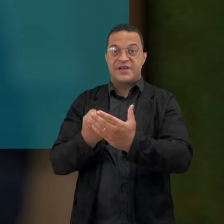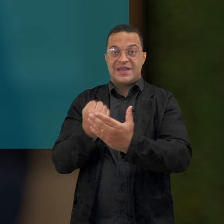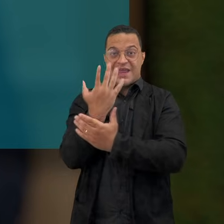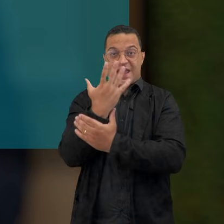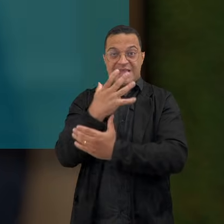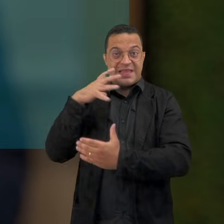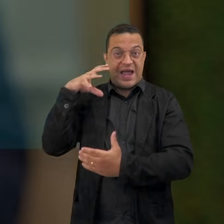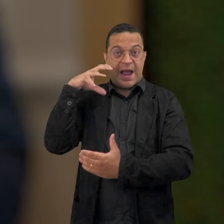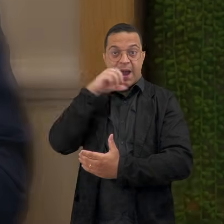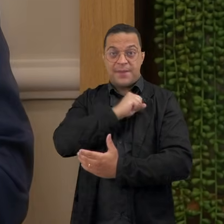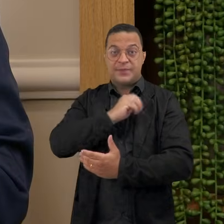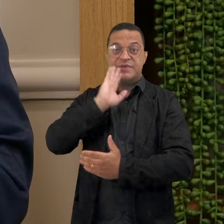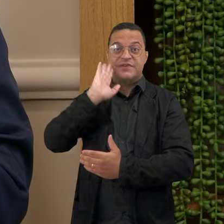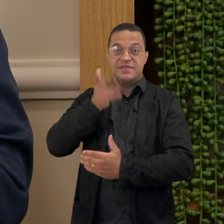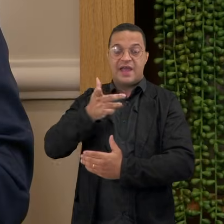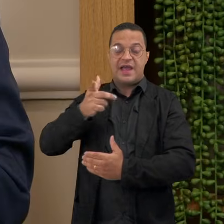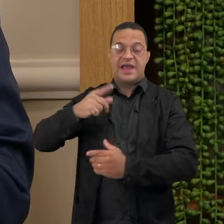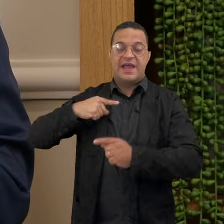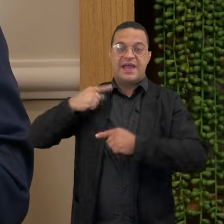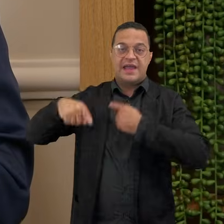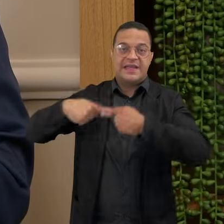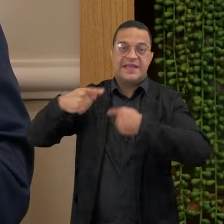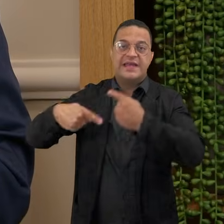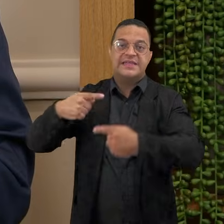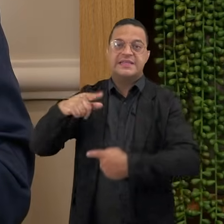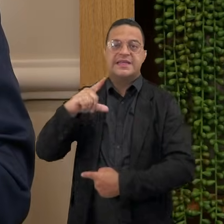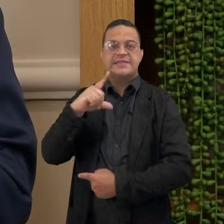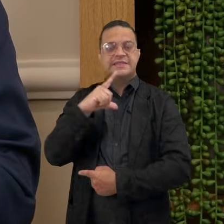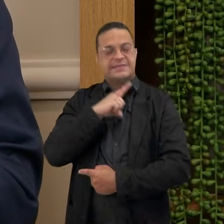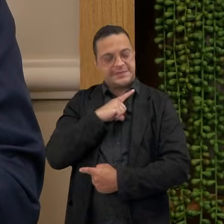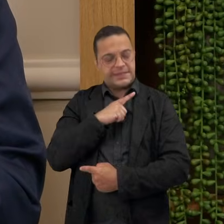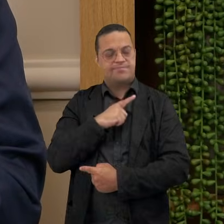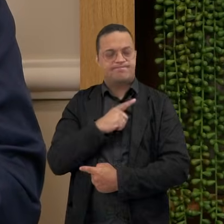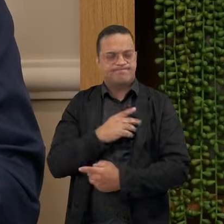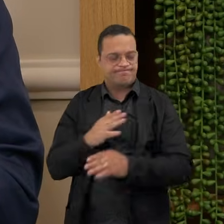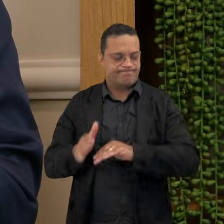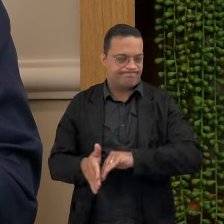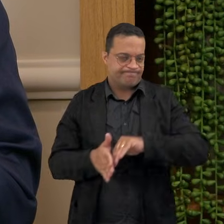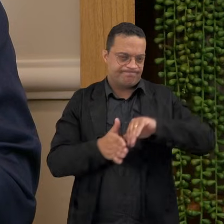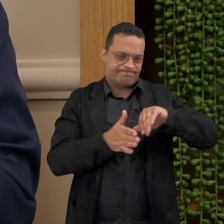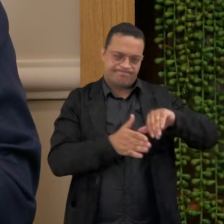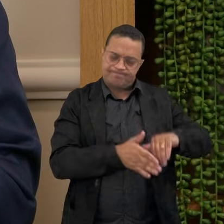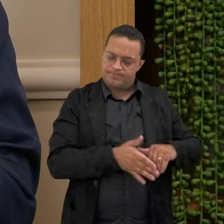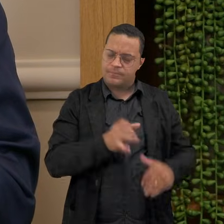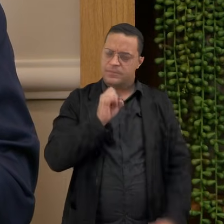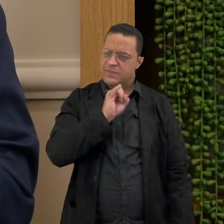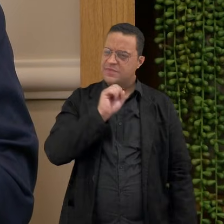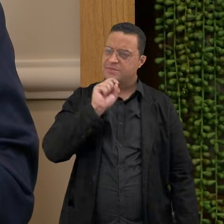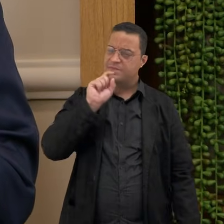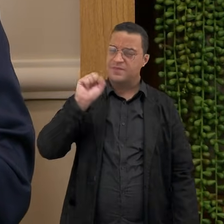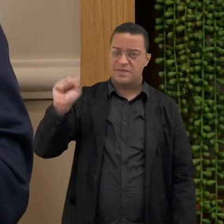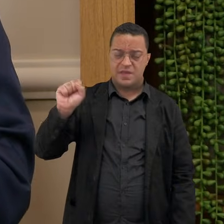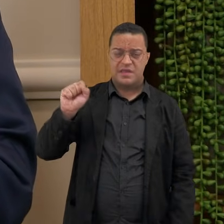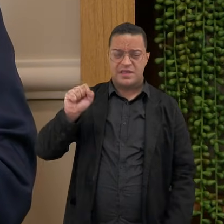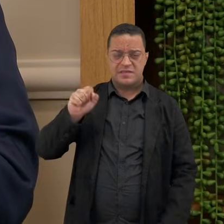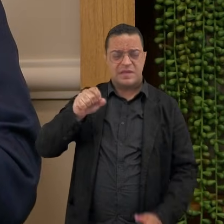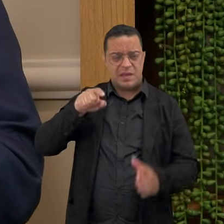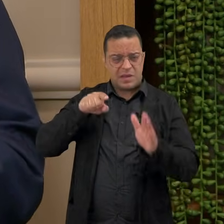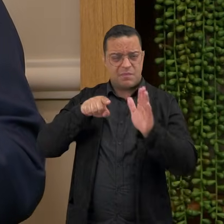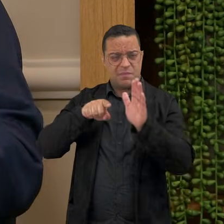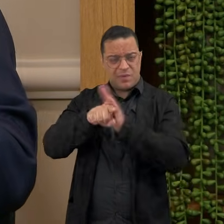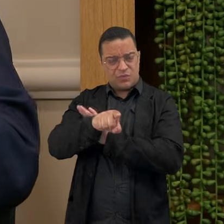seus filhos. Então, é uma pergunta que o profeta Isaías fez lá no último